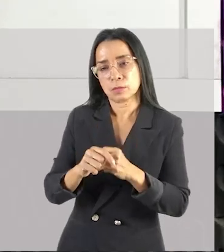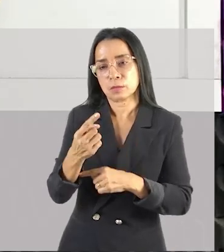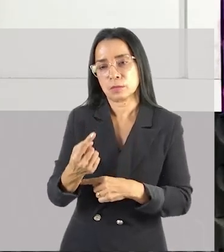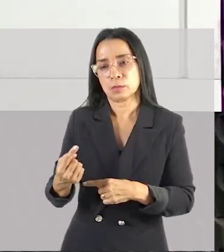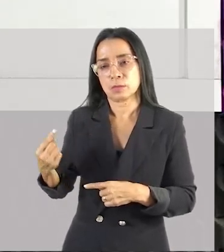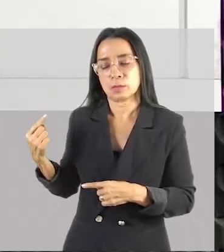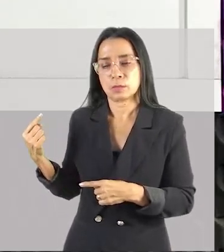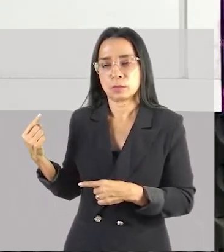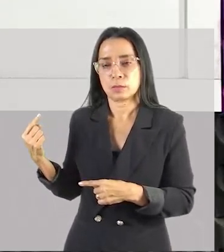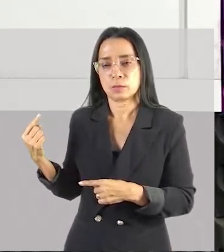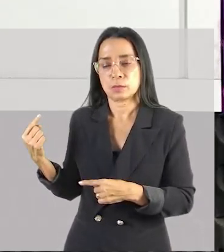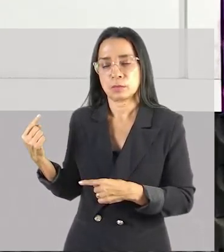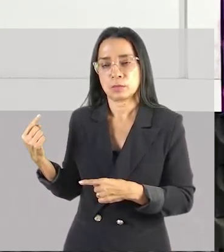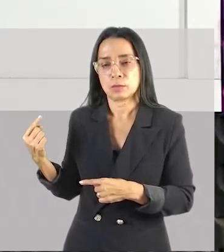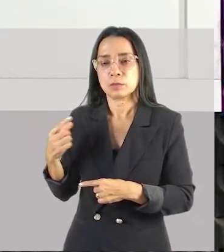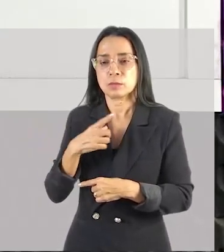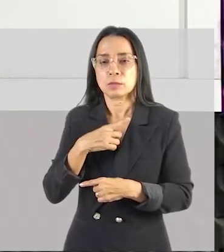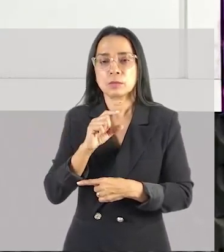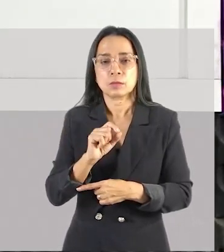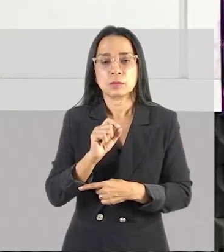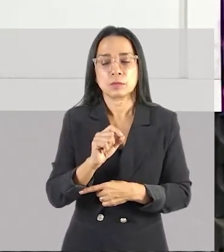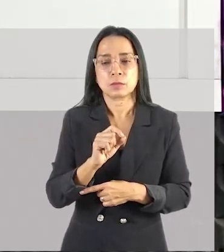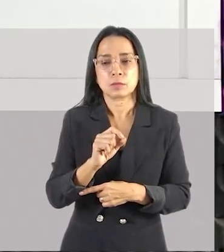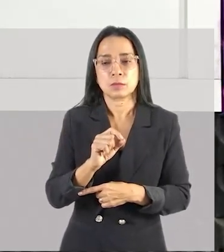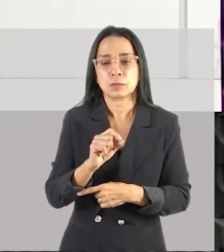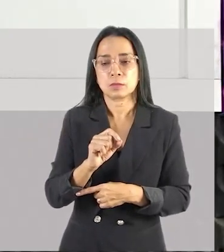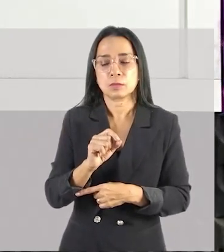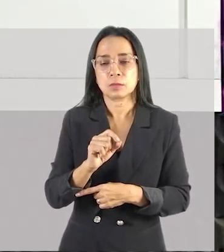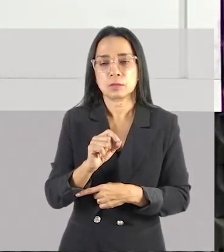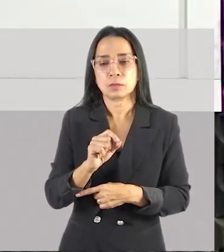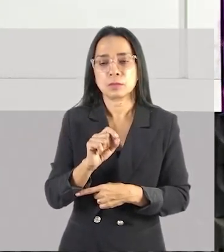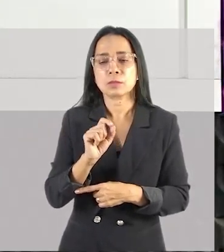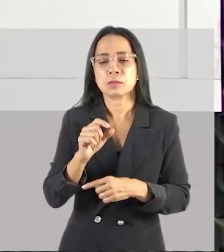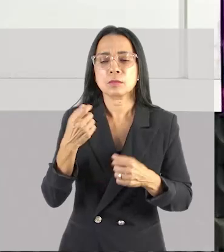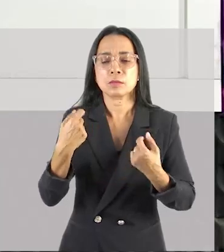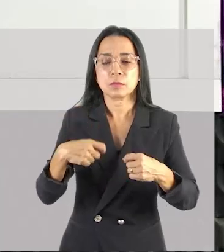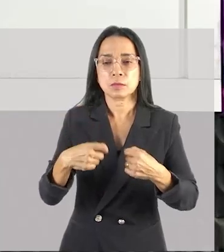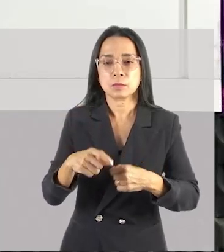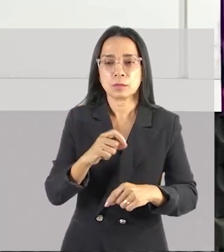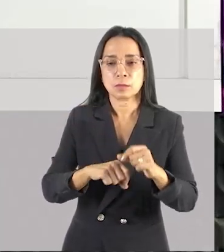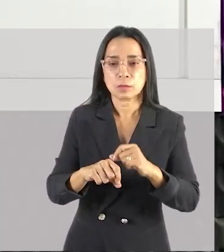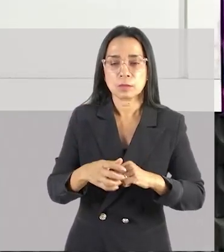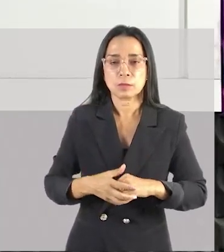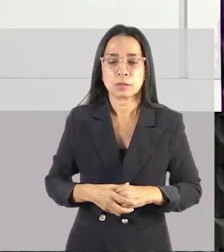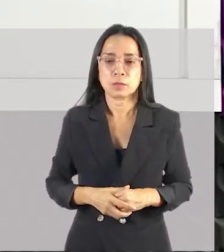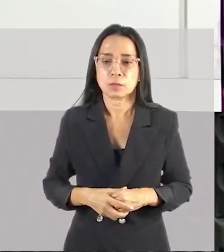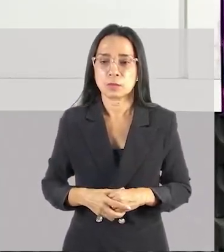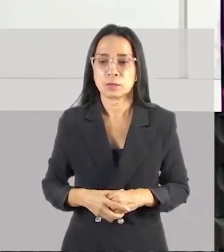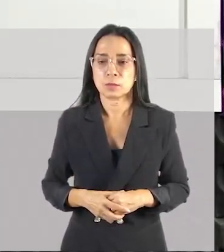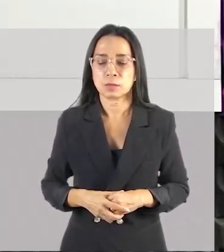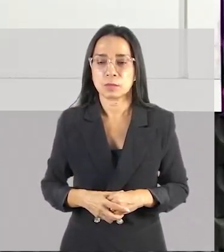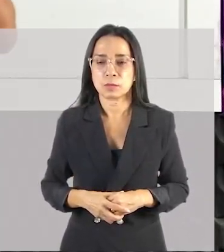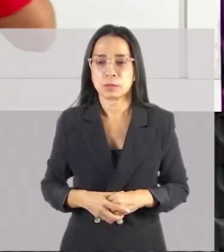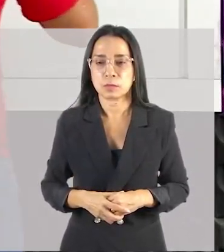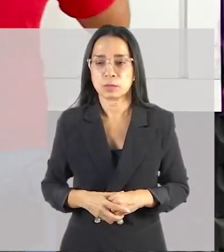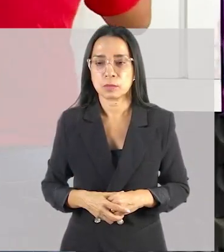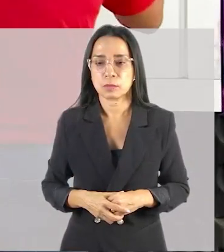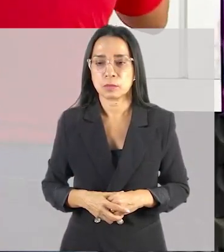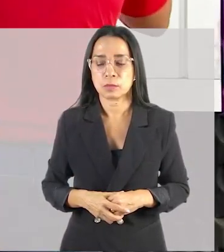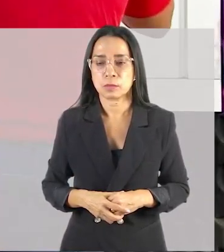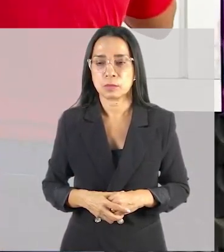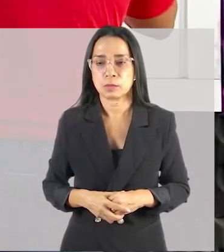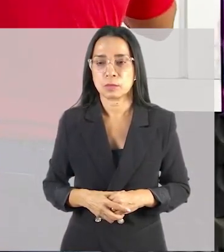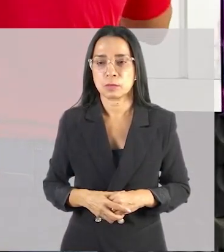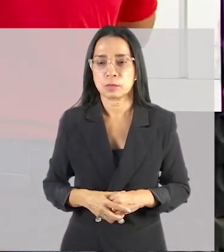Ó. Então você tem as dimensões que você precisa, tá? No caso, então, a área desse